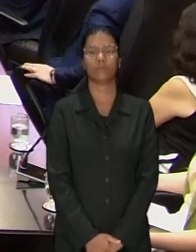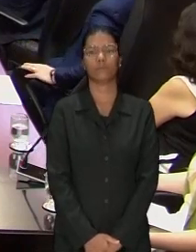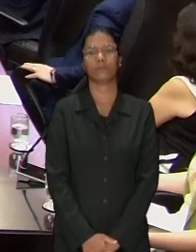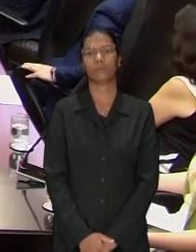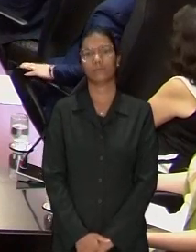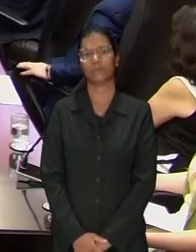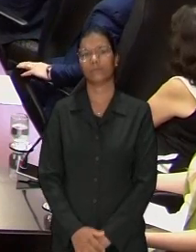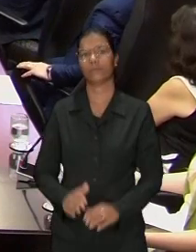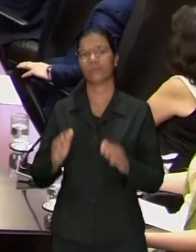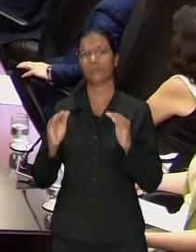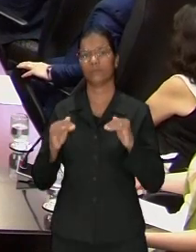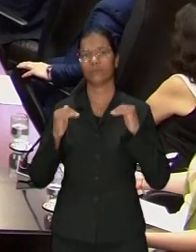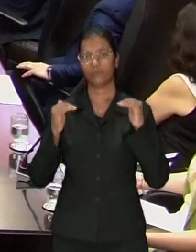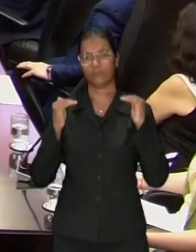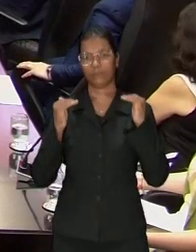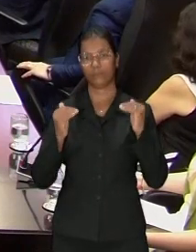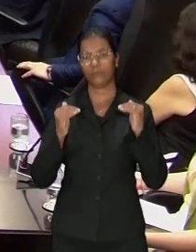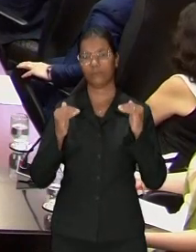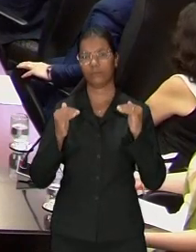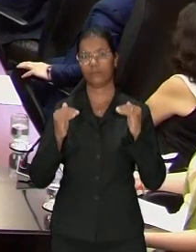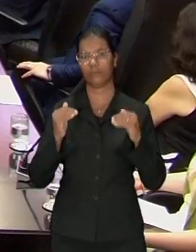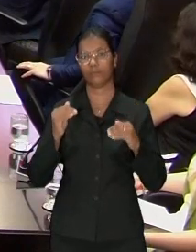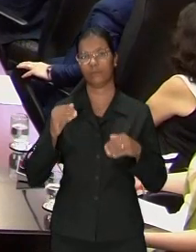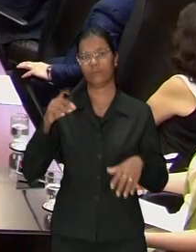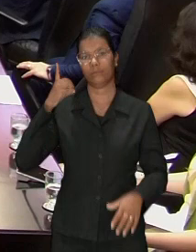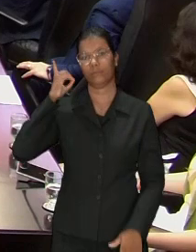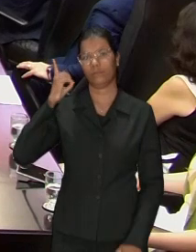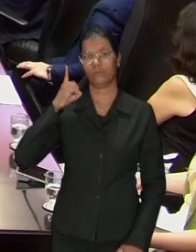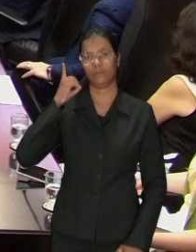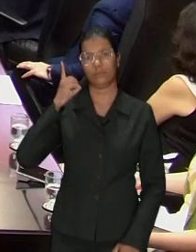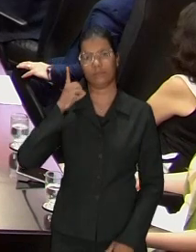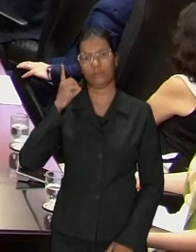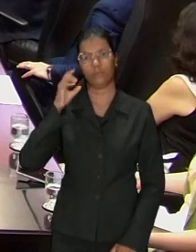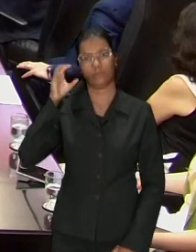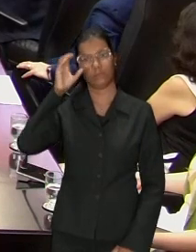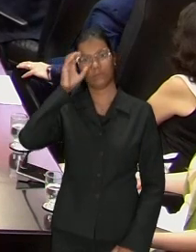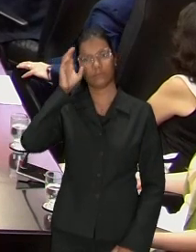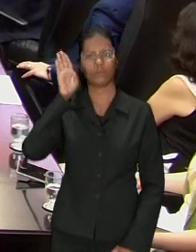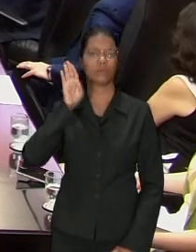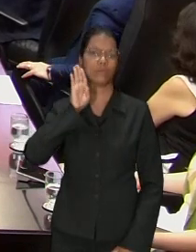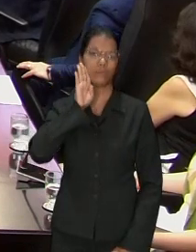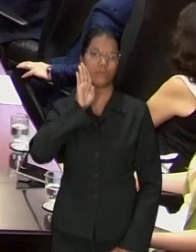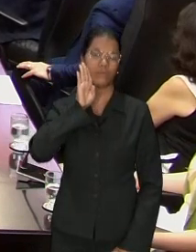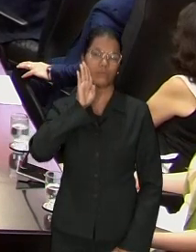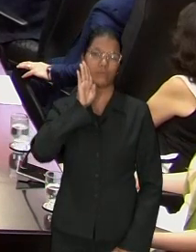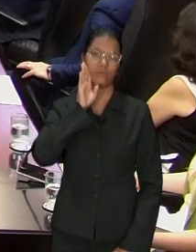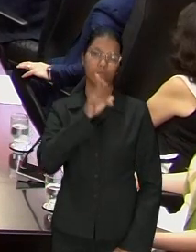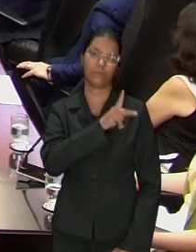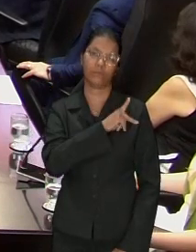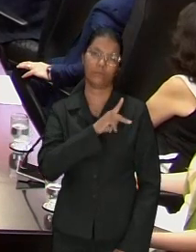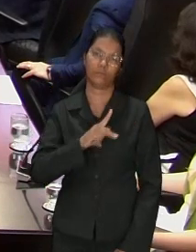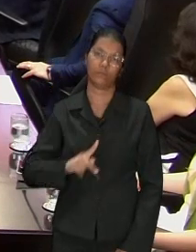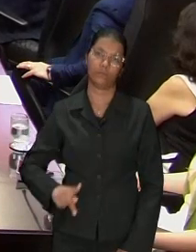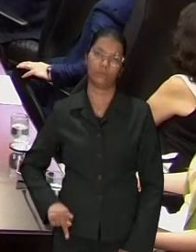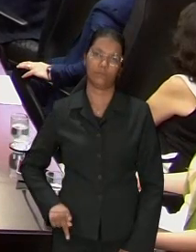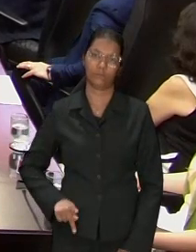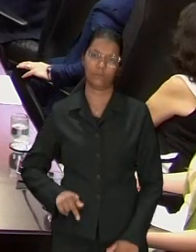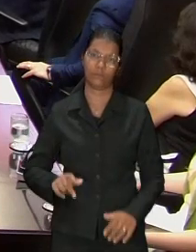Excelentíssimo senhor deputado Eduardo Botelho, presidente